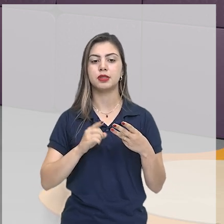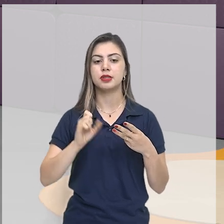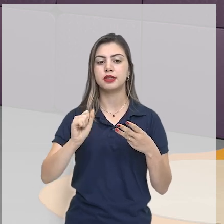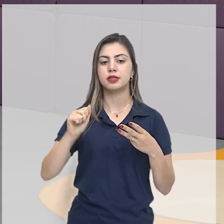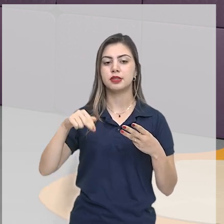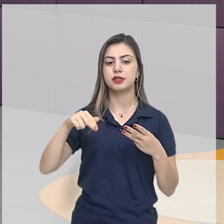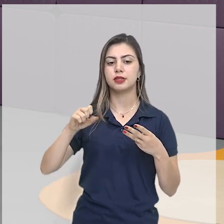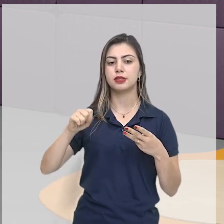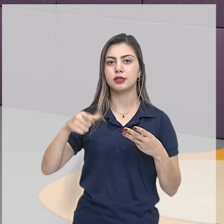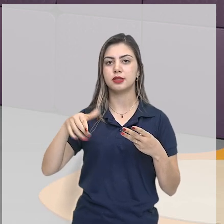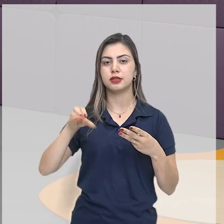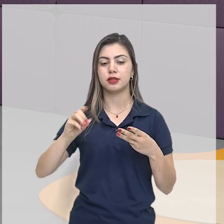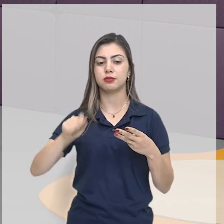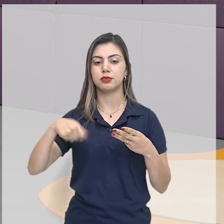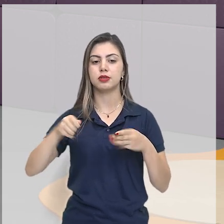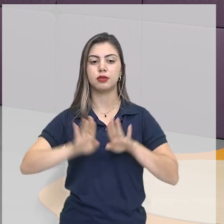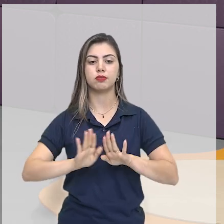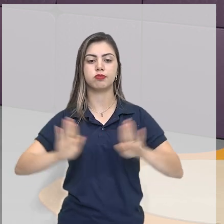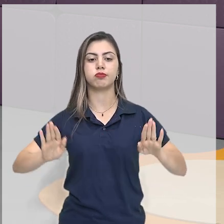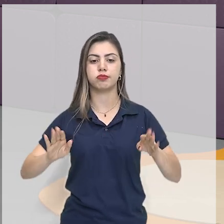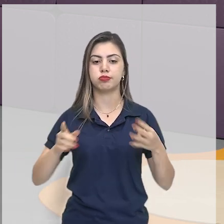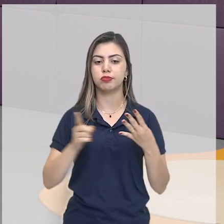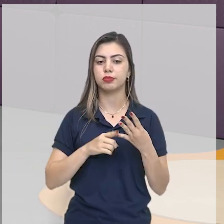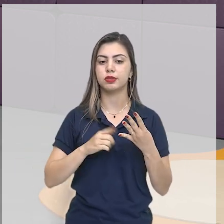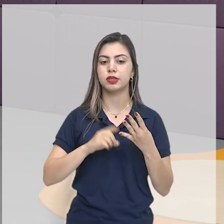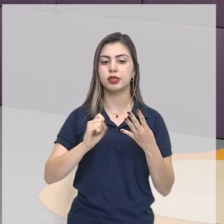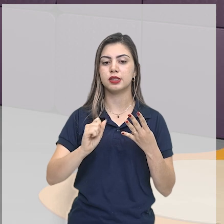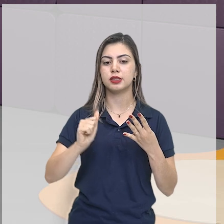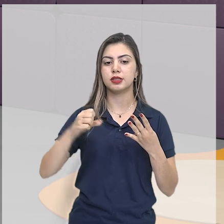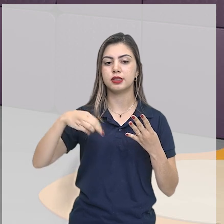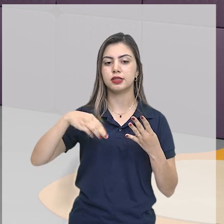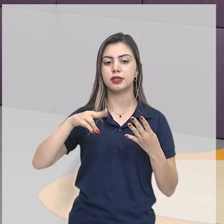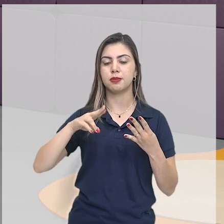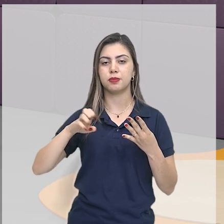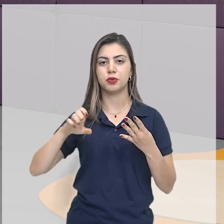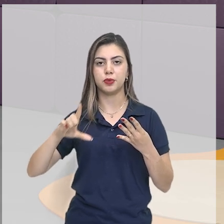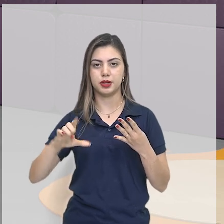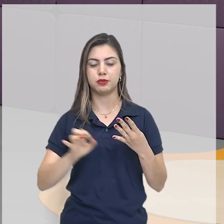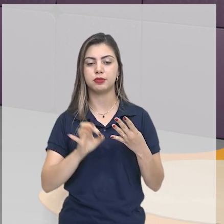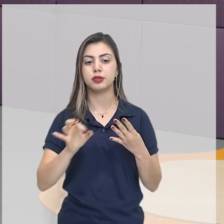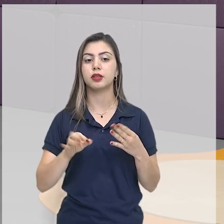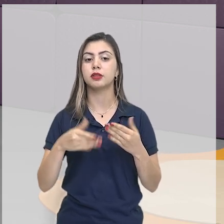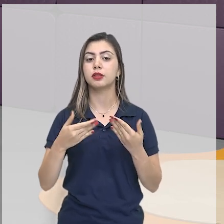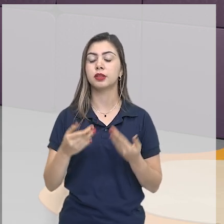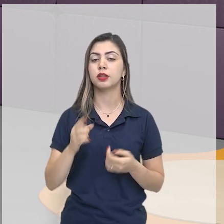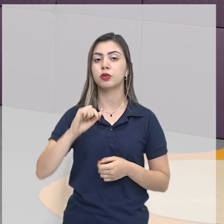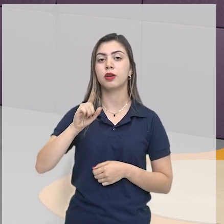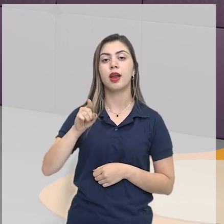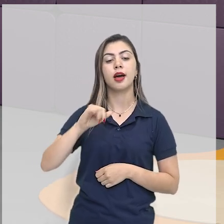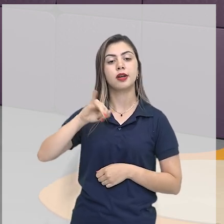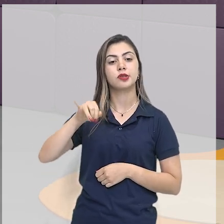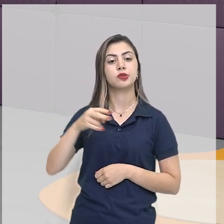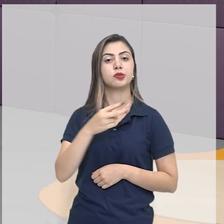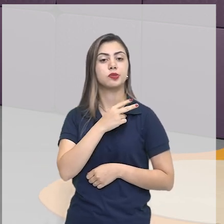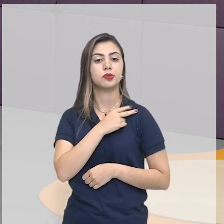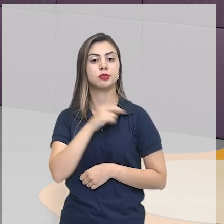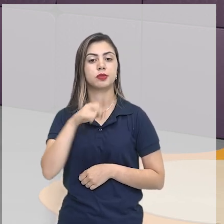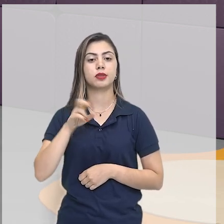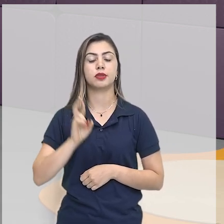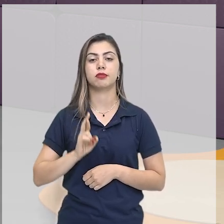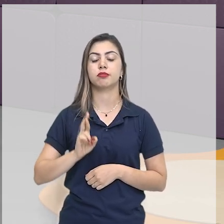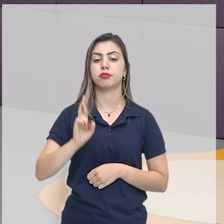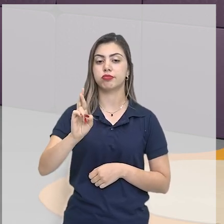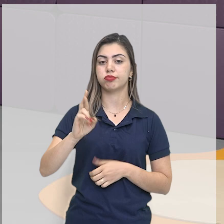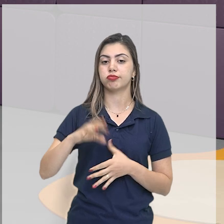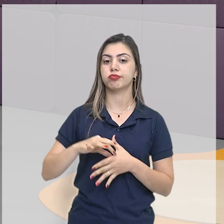Sansão e Samuel, né? Josué foi o líder, né, dos hebreus